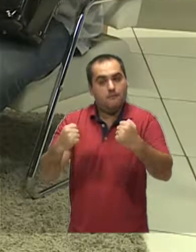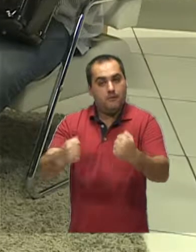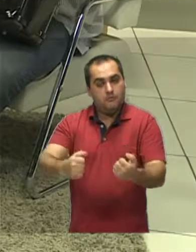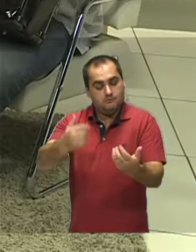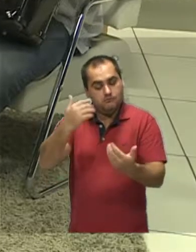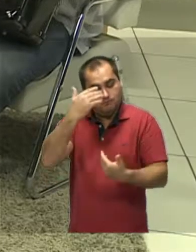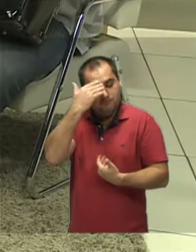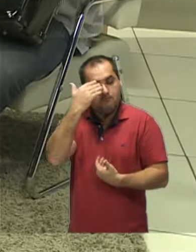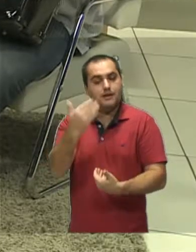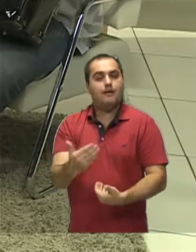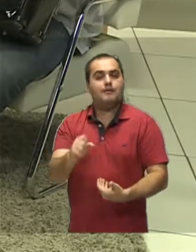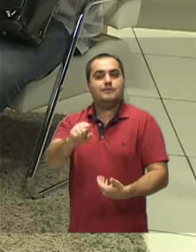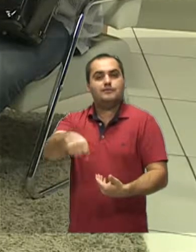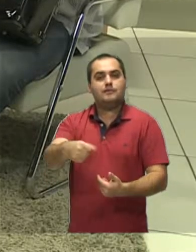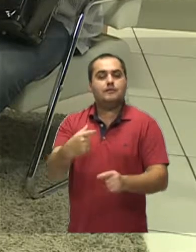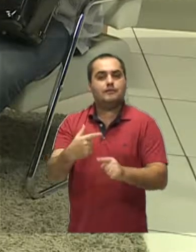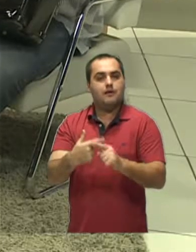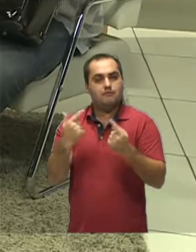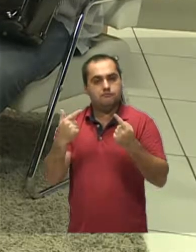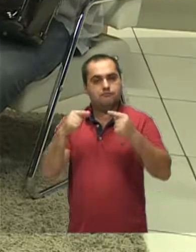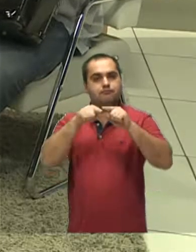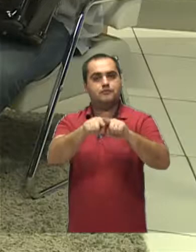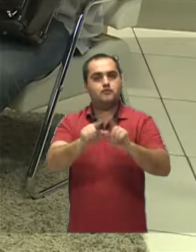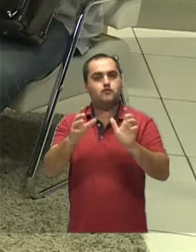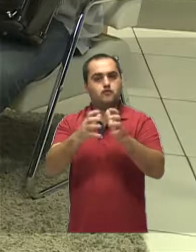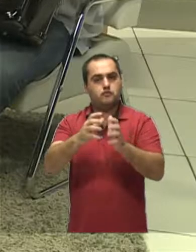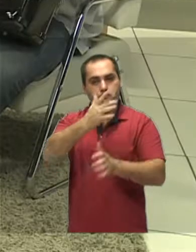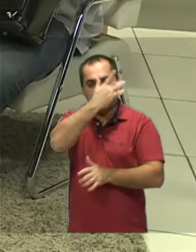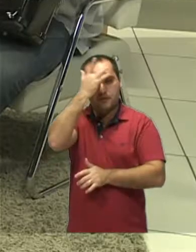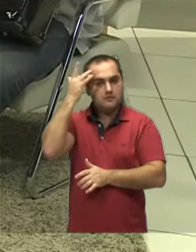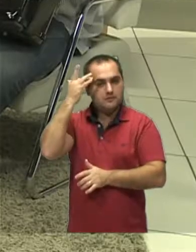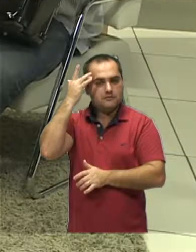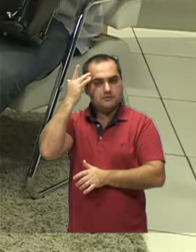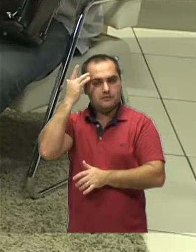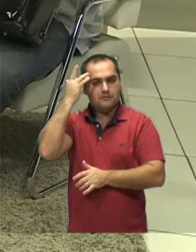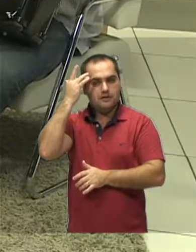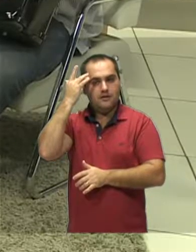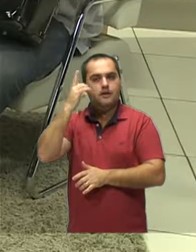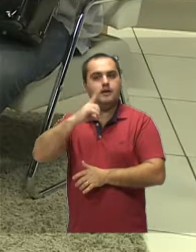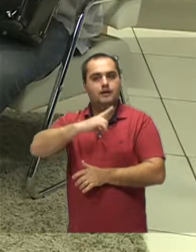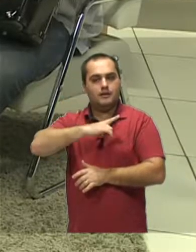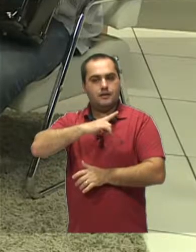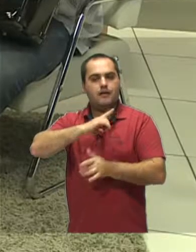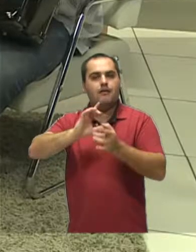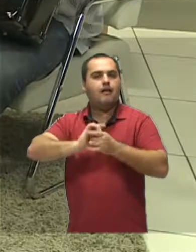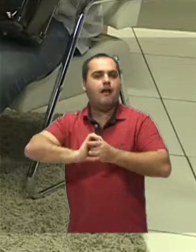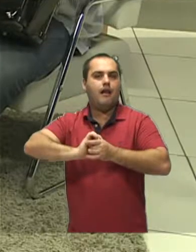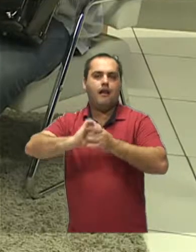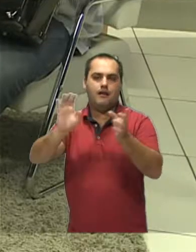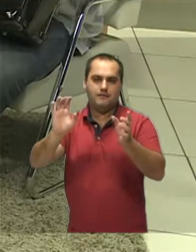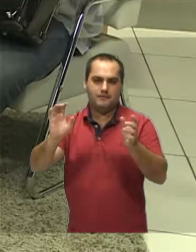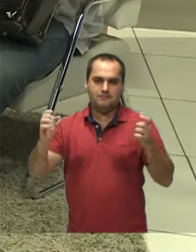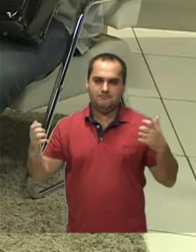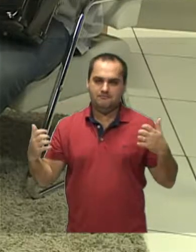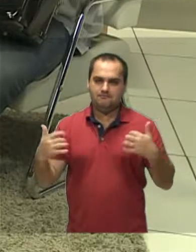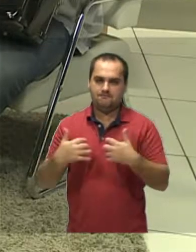agradecer por fazer parte desse time de pessoas que tem total liberdade, né, para